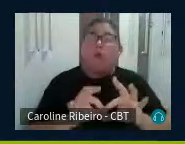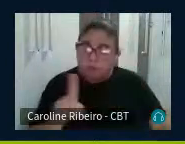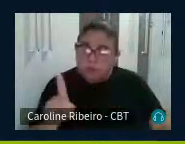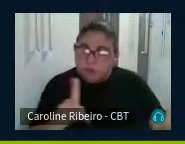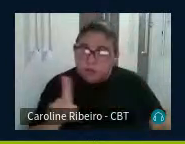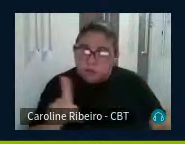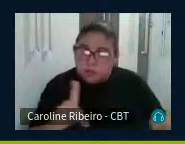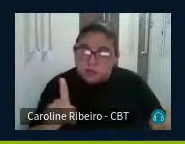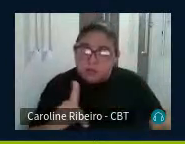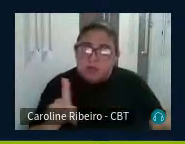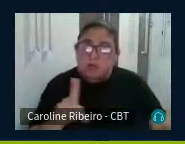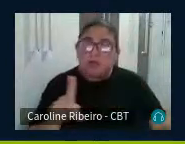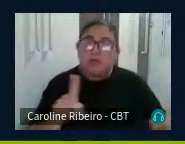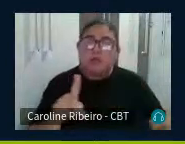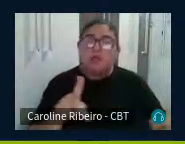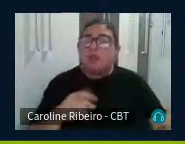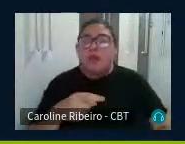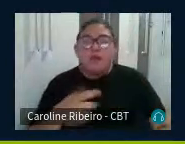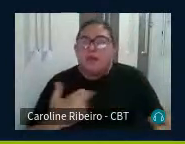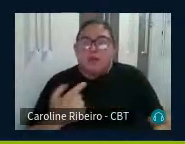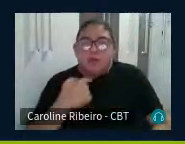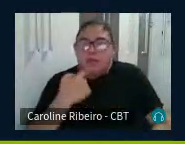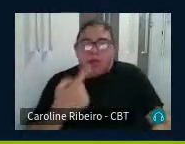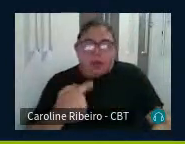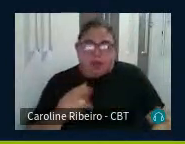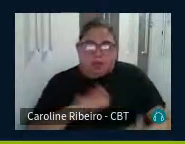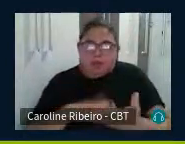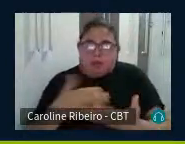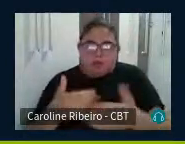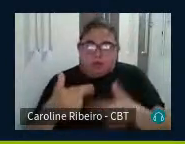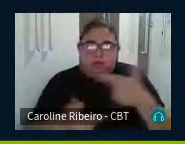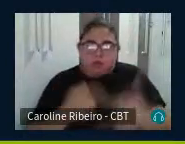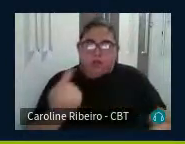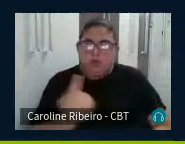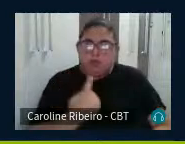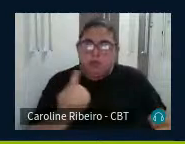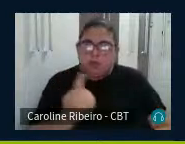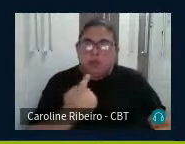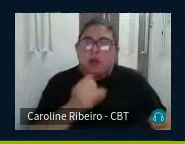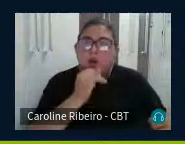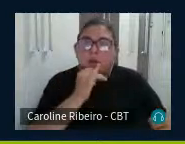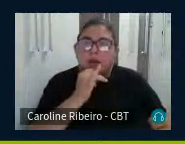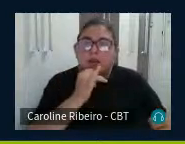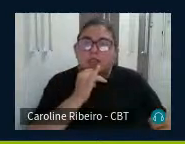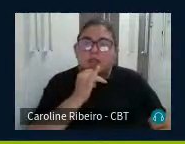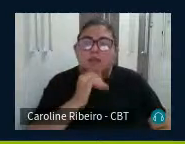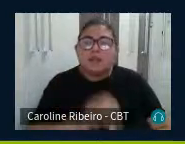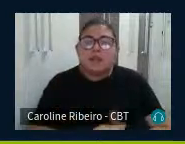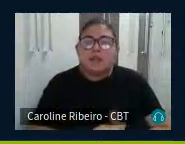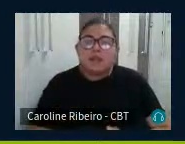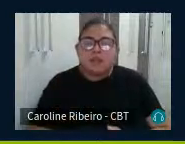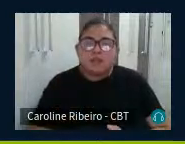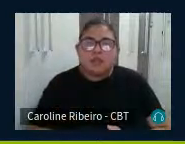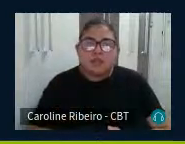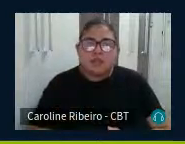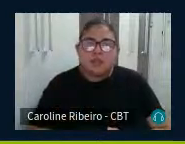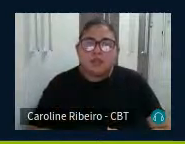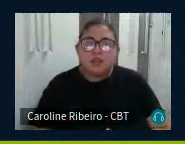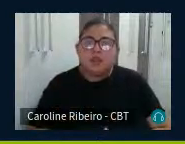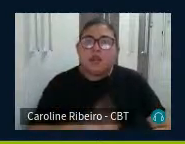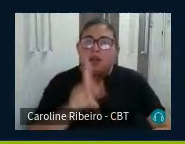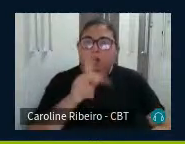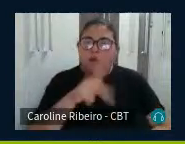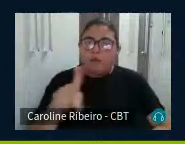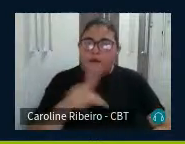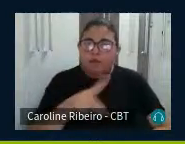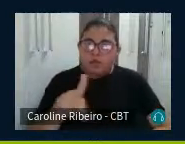forma, porque digamos que o professor, exemplo, né? Vamos lá. O professor, ele vai dar aula na terça-feira, e